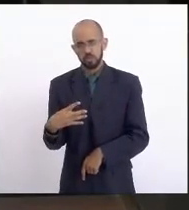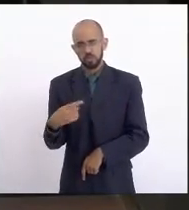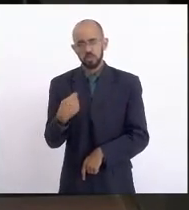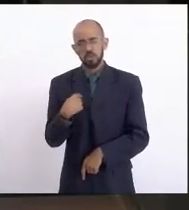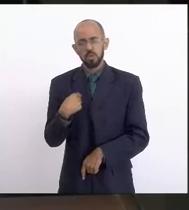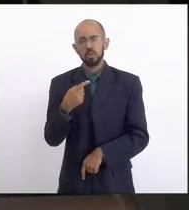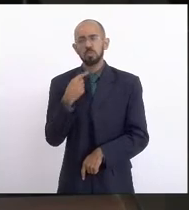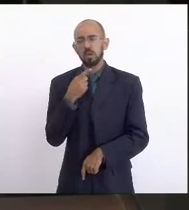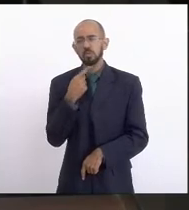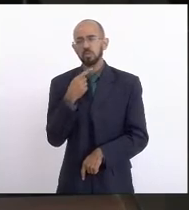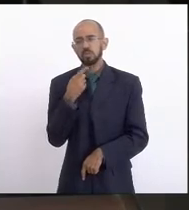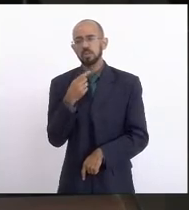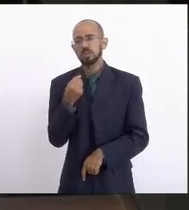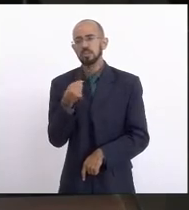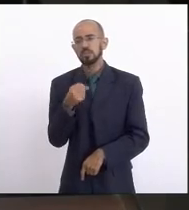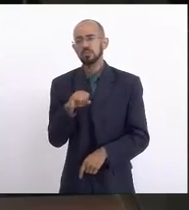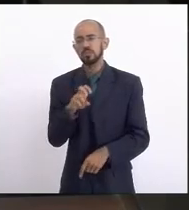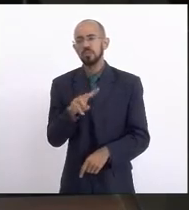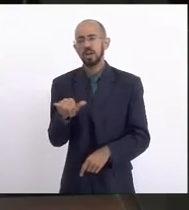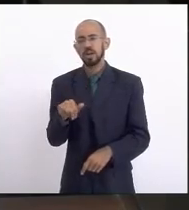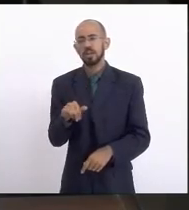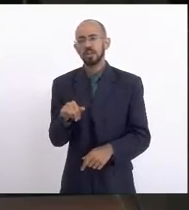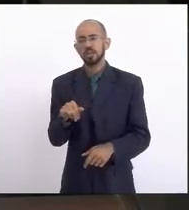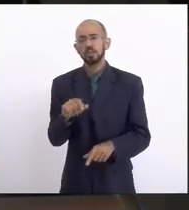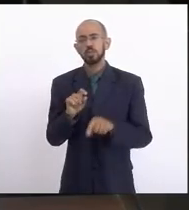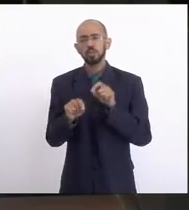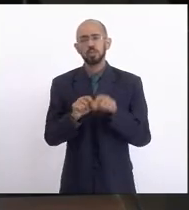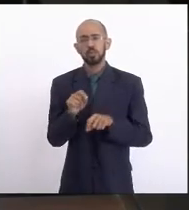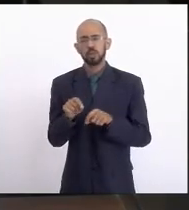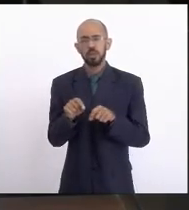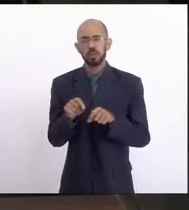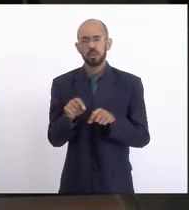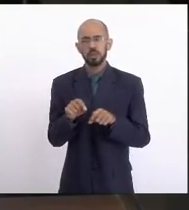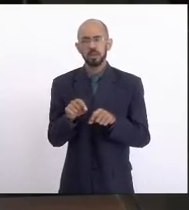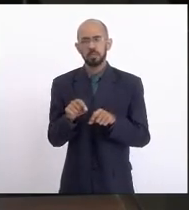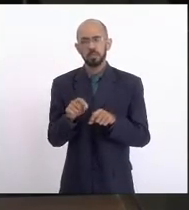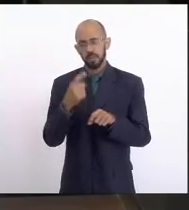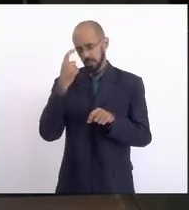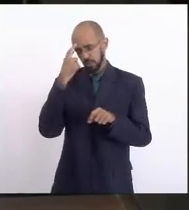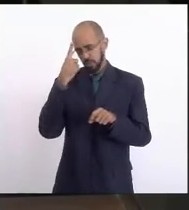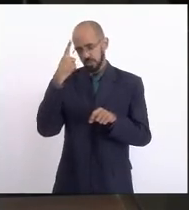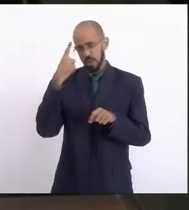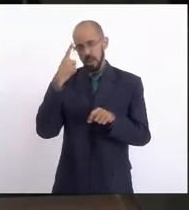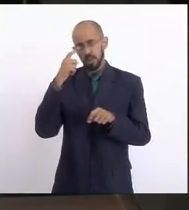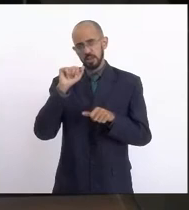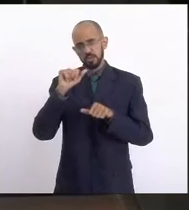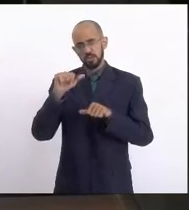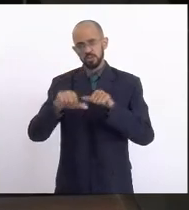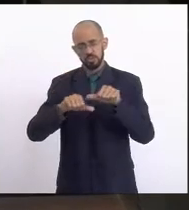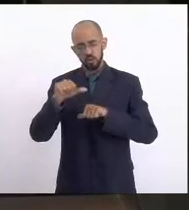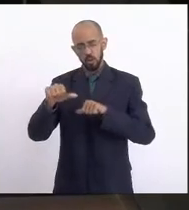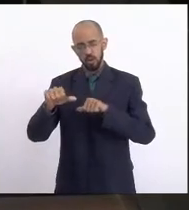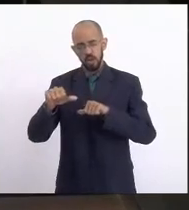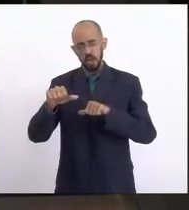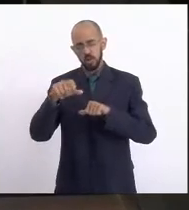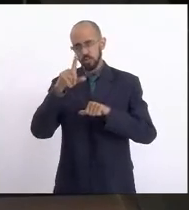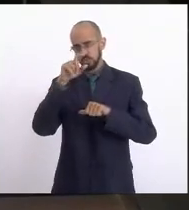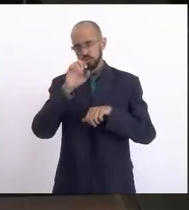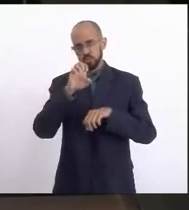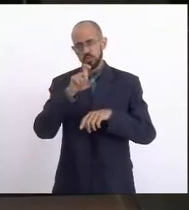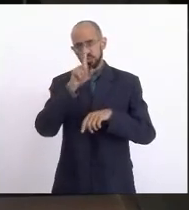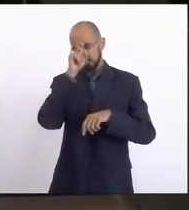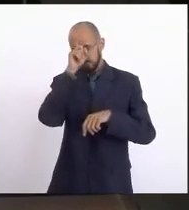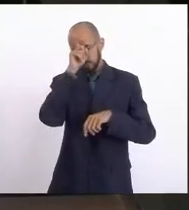vai começar a ter um movimento de querer municipalizar o hospital estadual só para que o município possa administrar os hospitais com